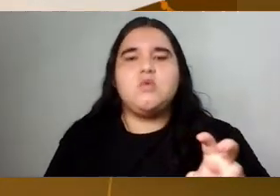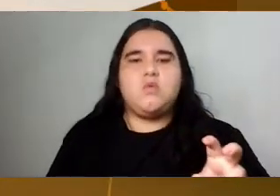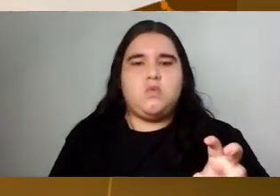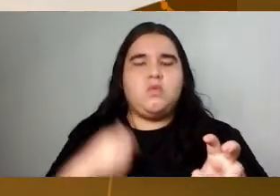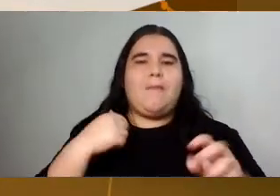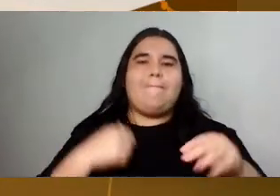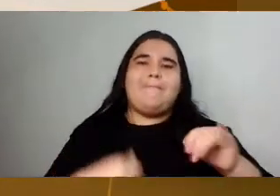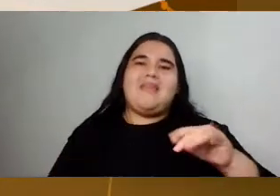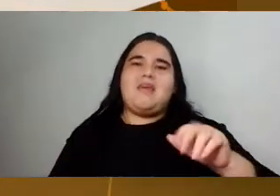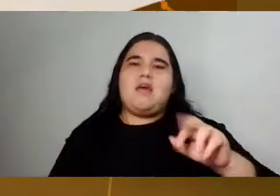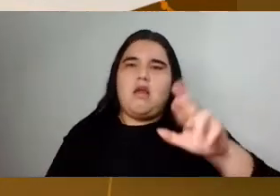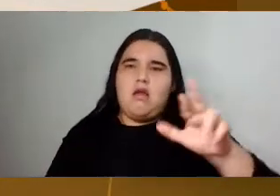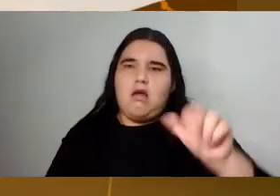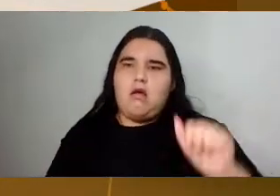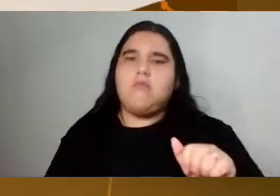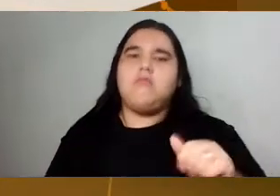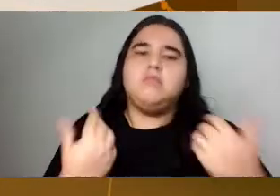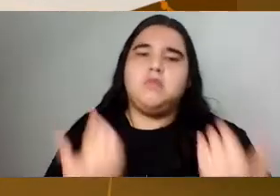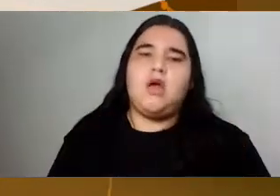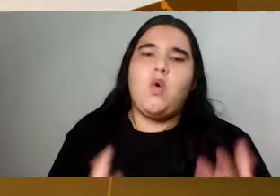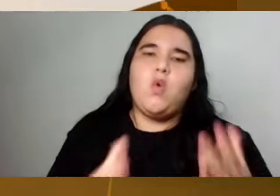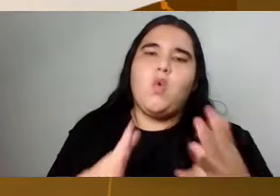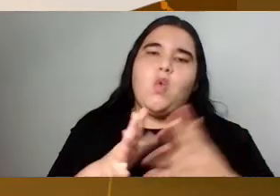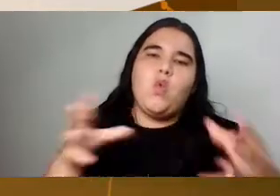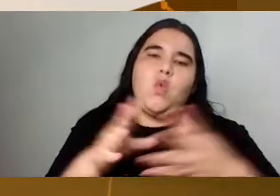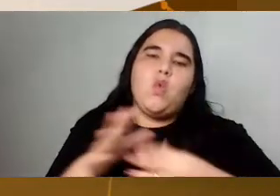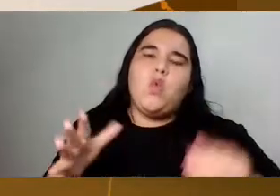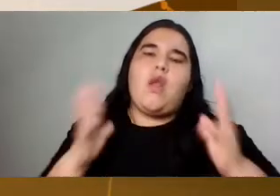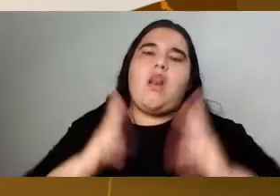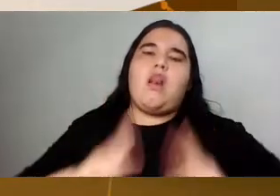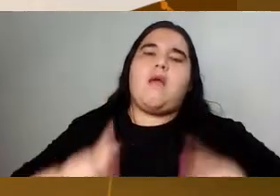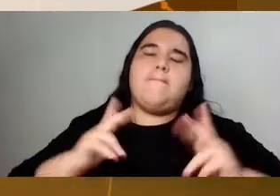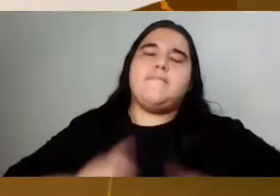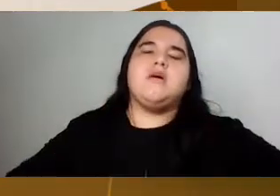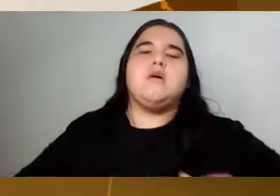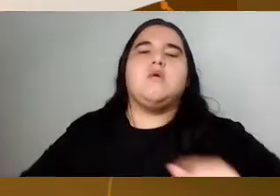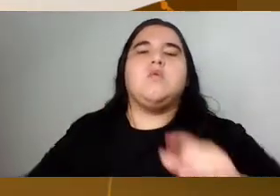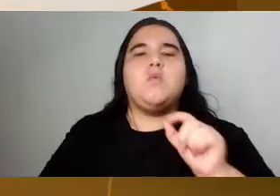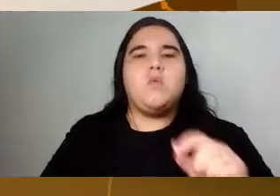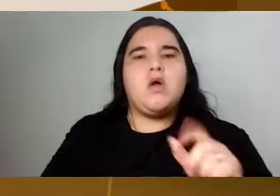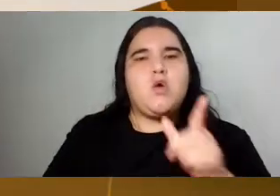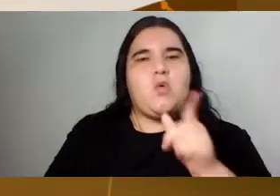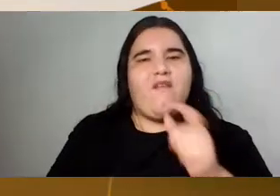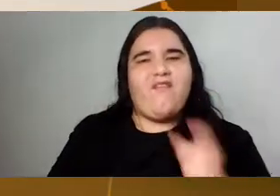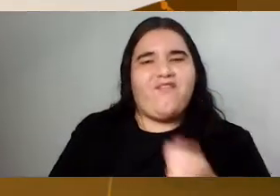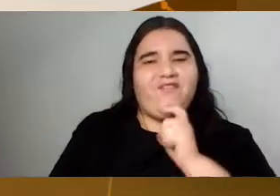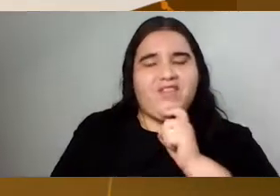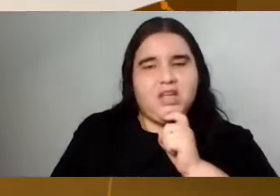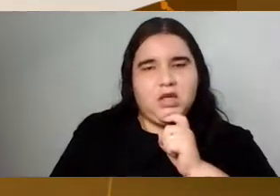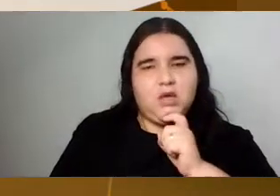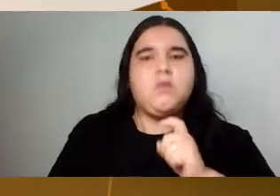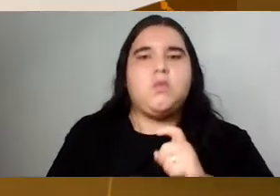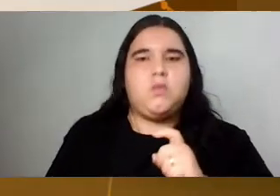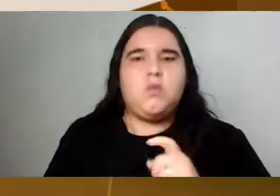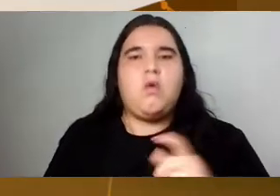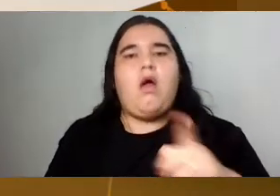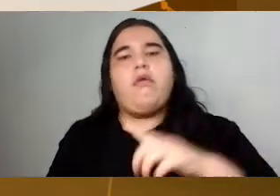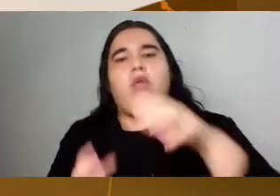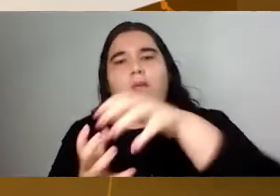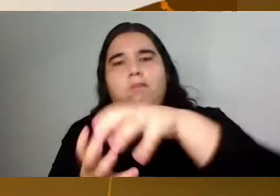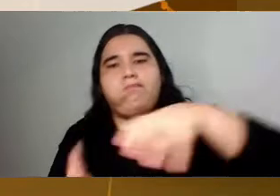estamos tirando umidade e partícula. Por onde tira a umidade? Nessa câmara de vácuo existe uma bomba que